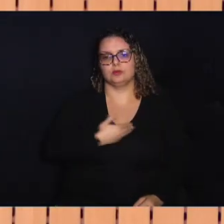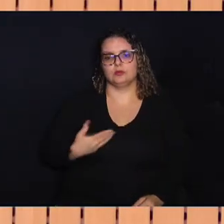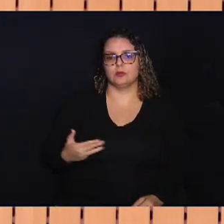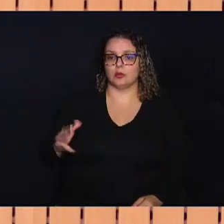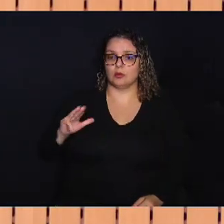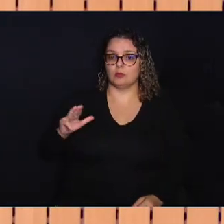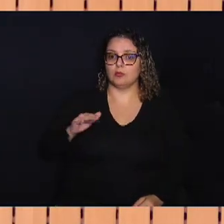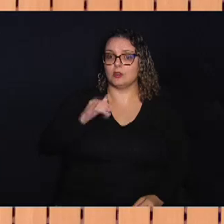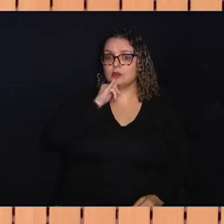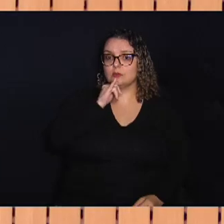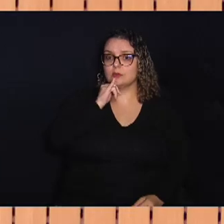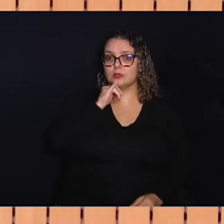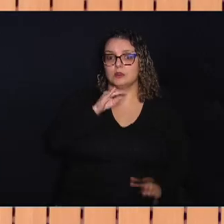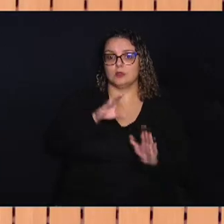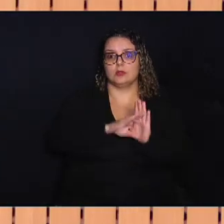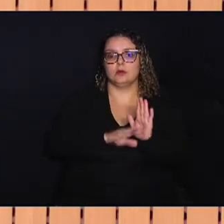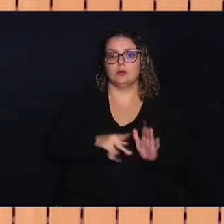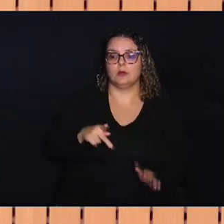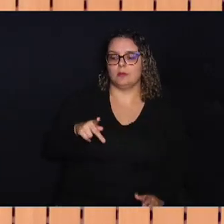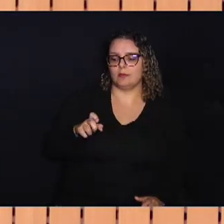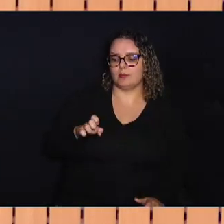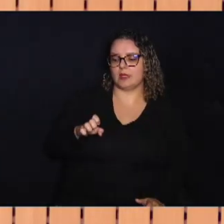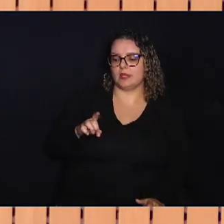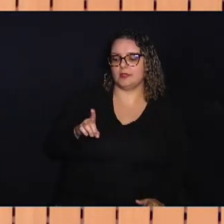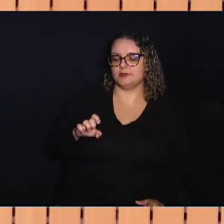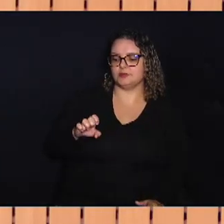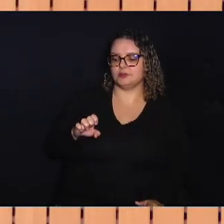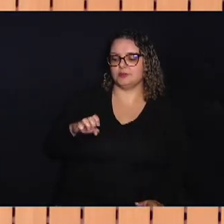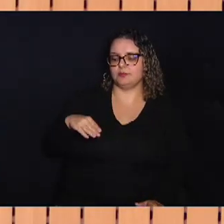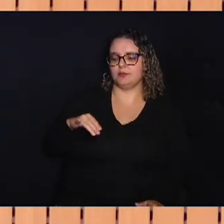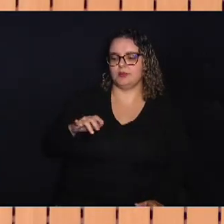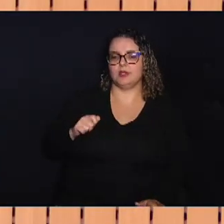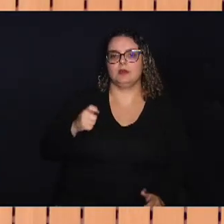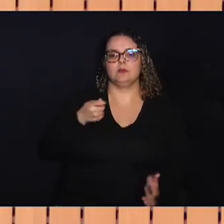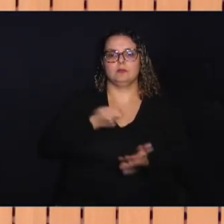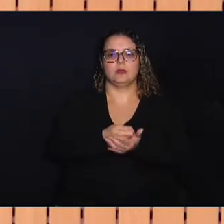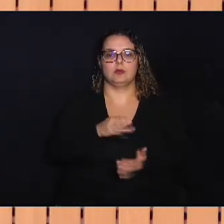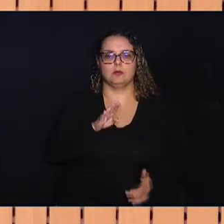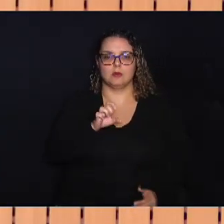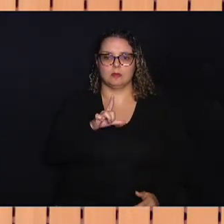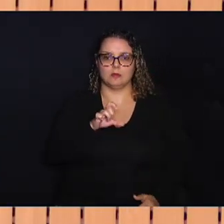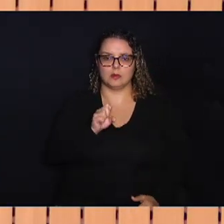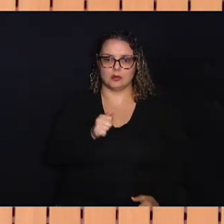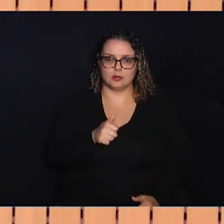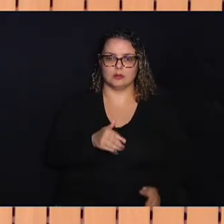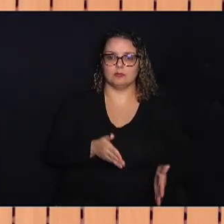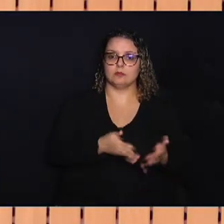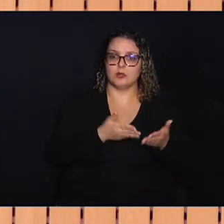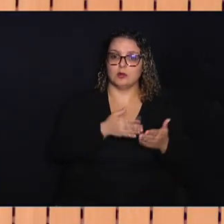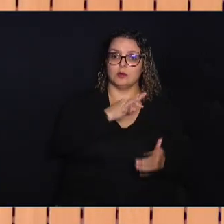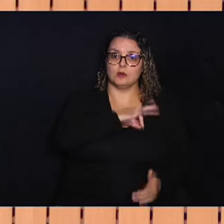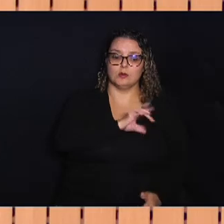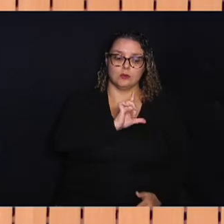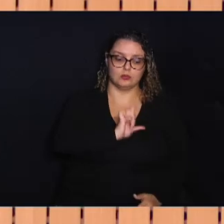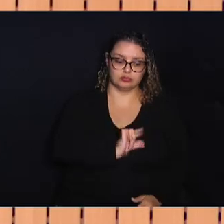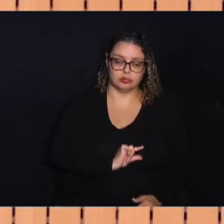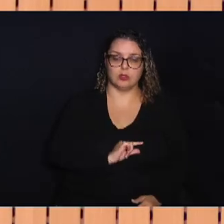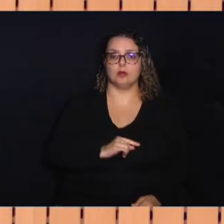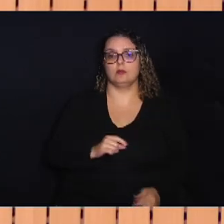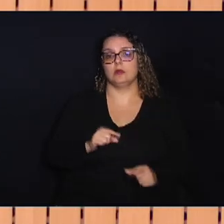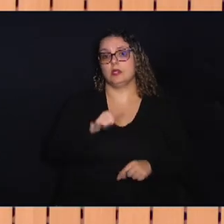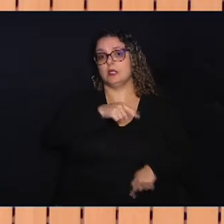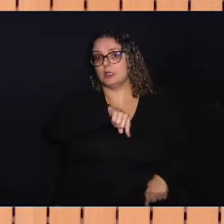exemplo, o programa Pé de Meia, que paga uma bolsa aos estudantes mais pobres, estudantes de baixa renda, para que eles